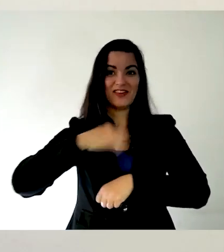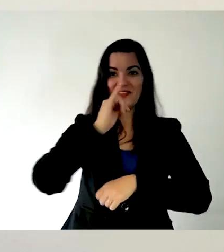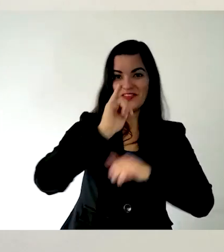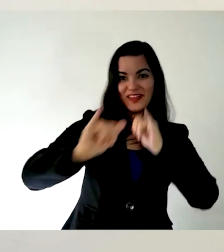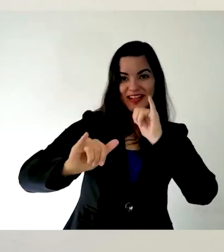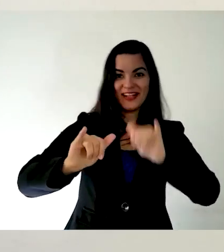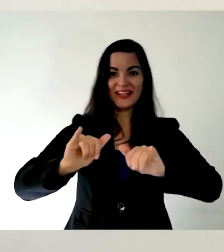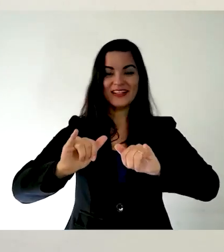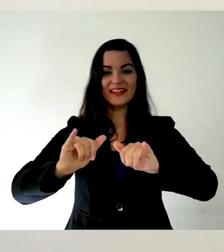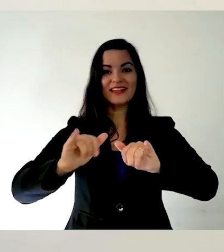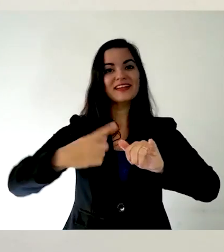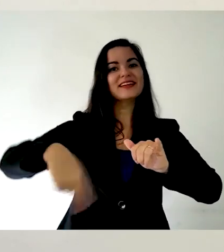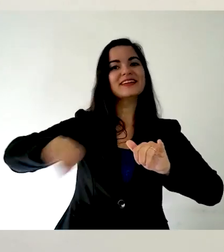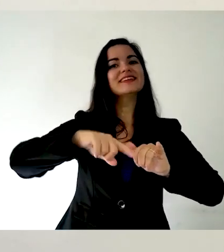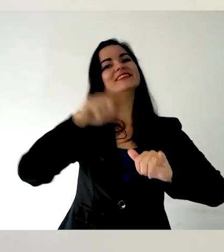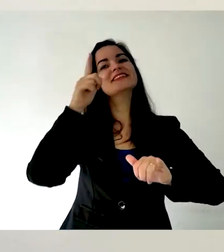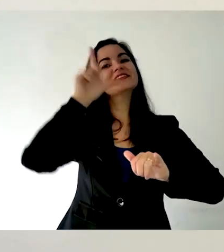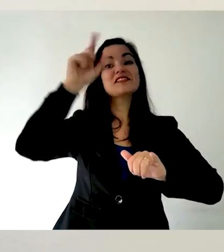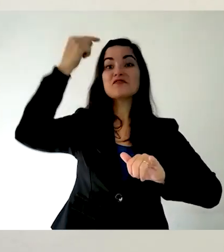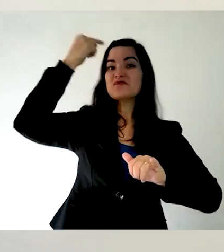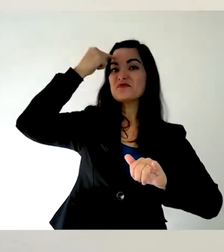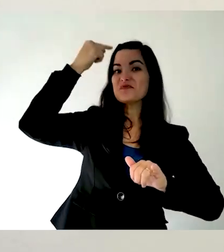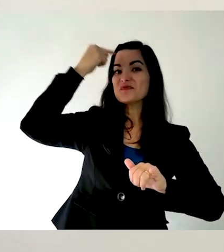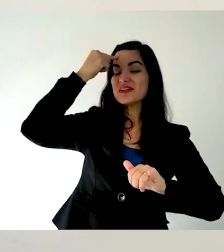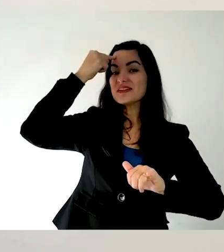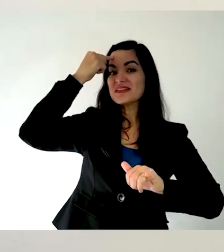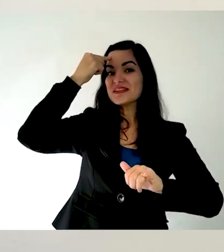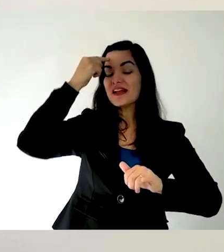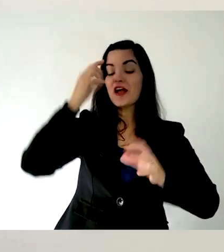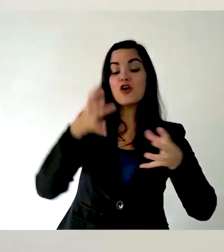que eu te dei, vocês conseguiram